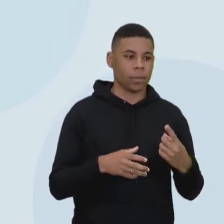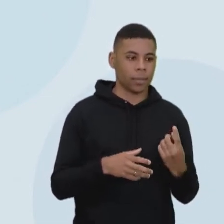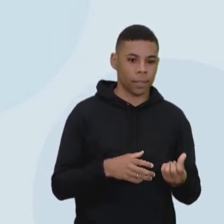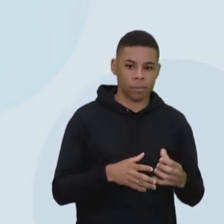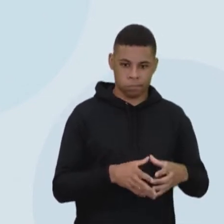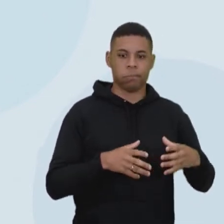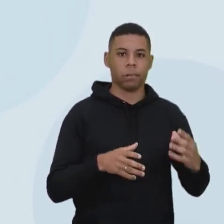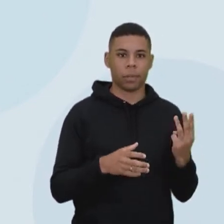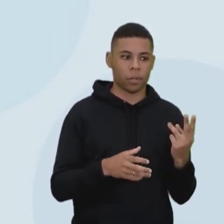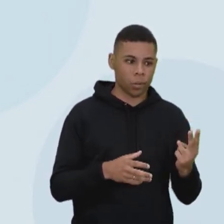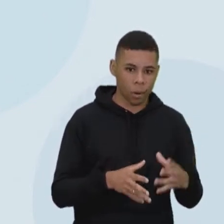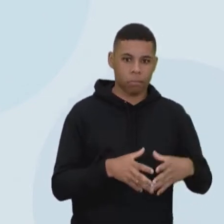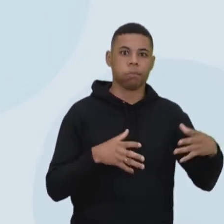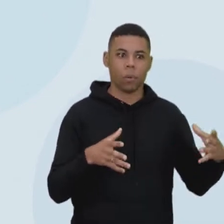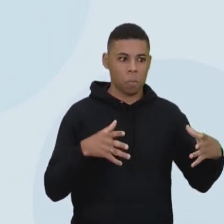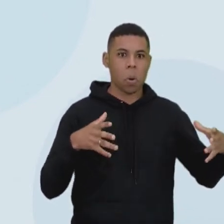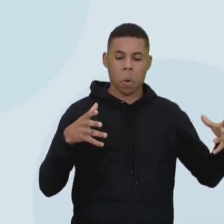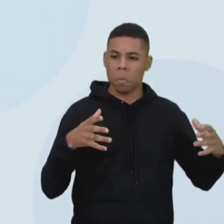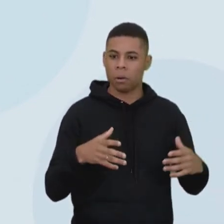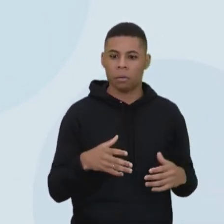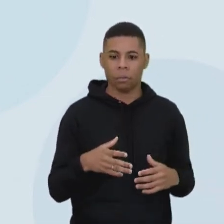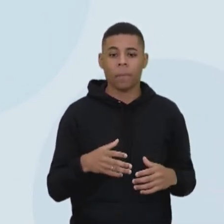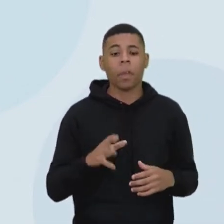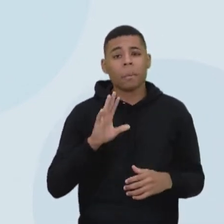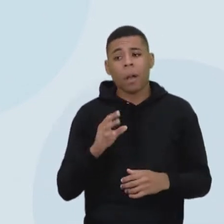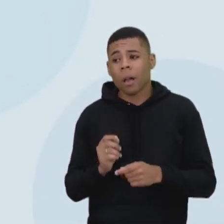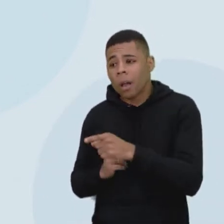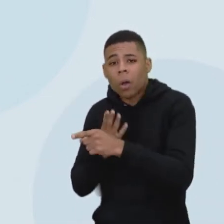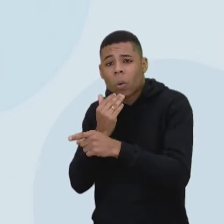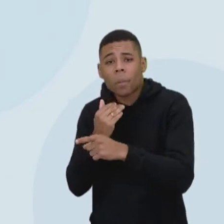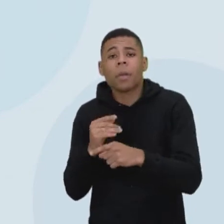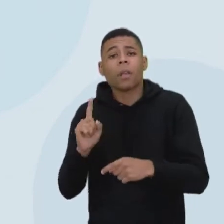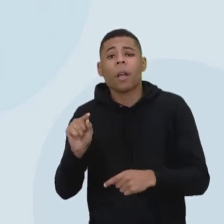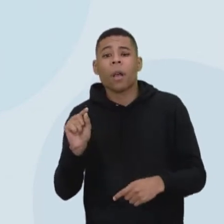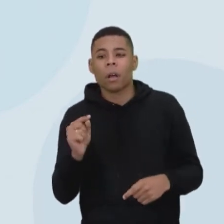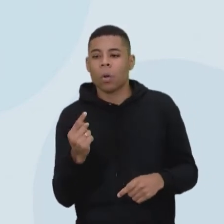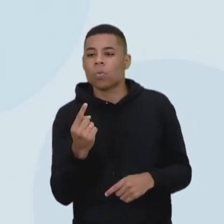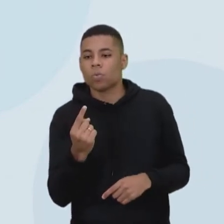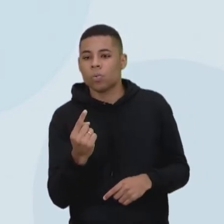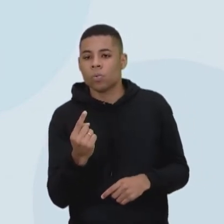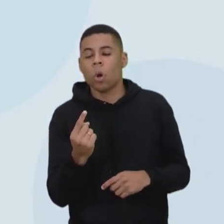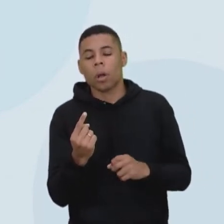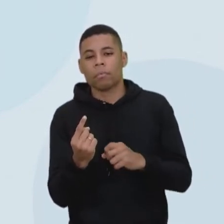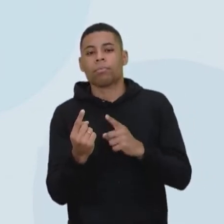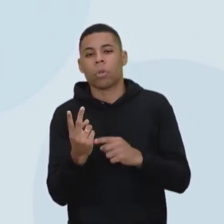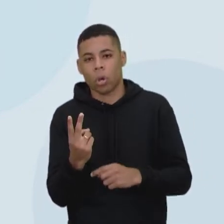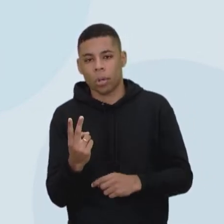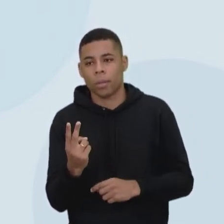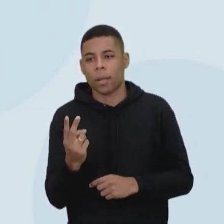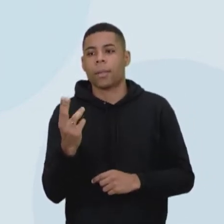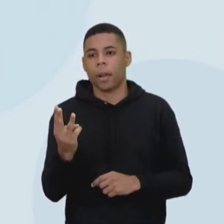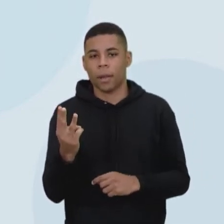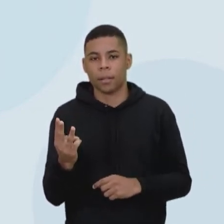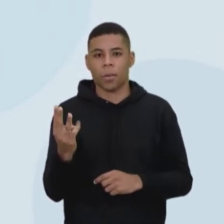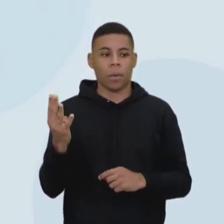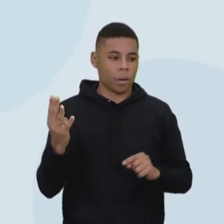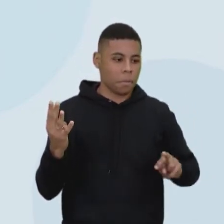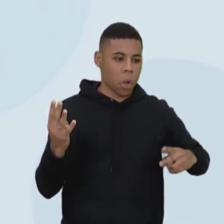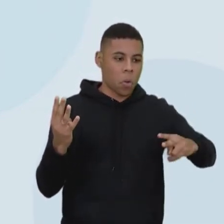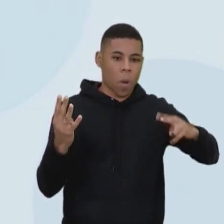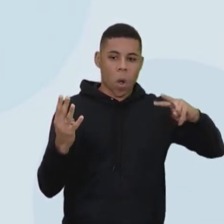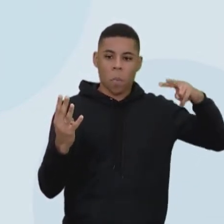uma progressão aritmética, 1, 2, 3, 4, 5, 6, 7. Então vejam, né, o diferencial, né,